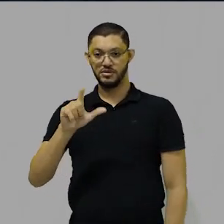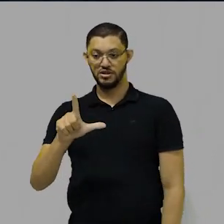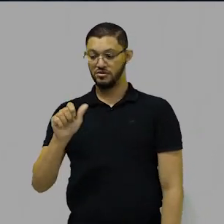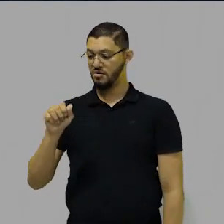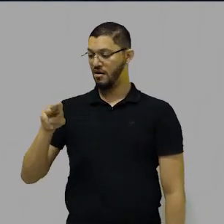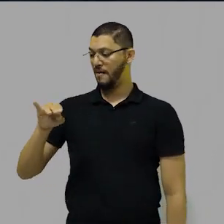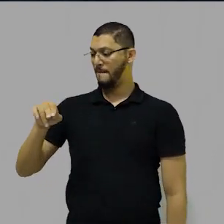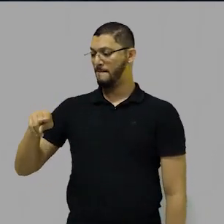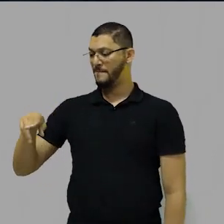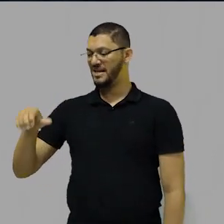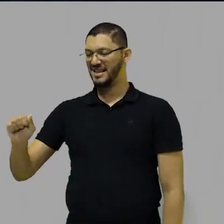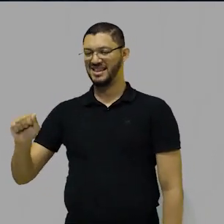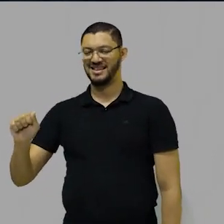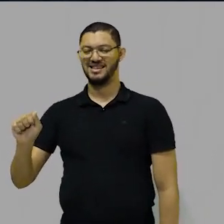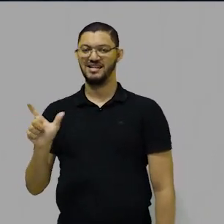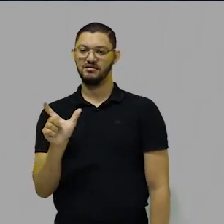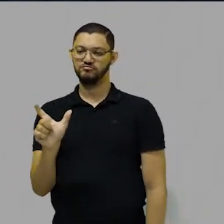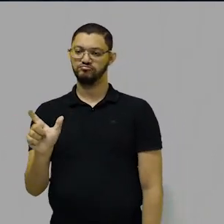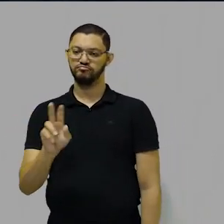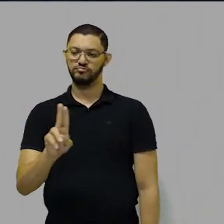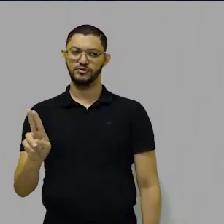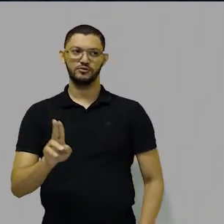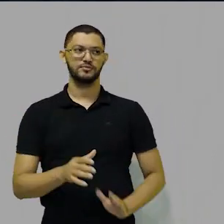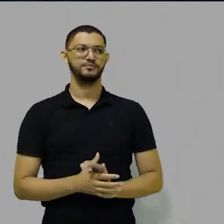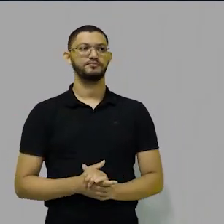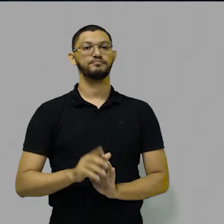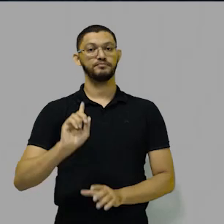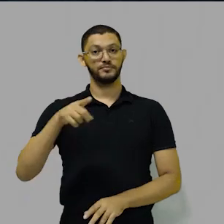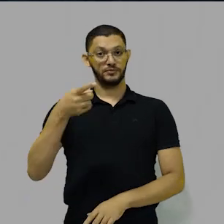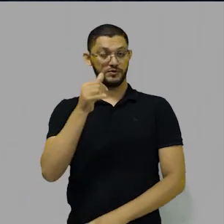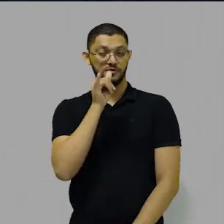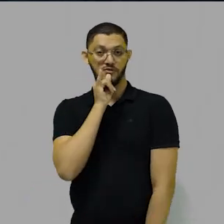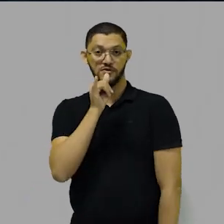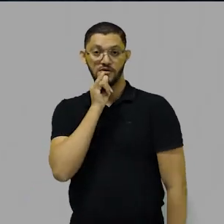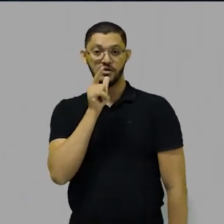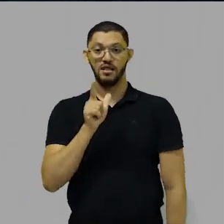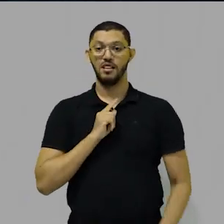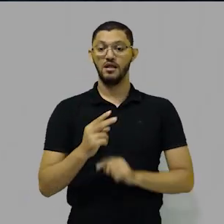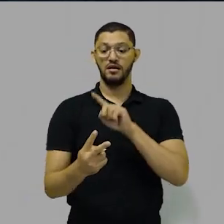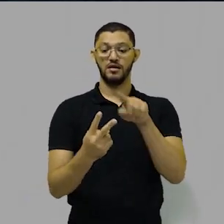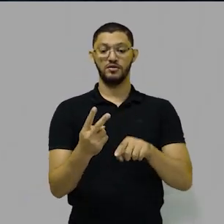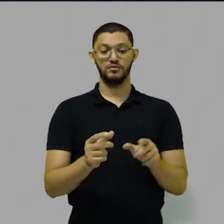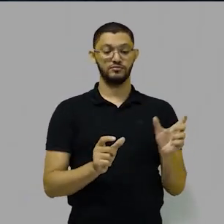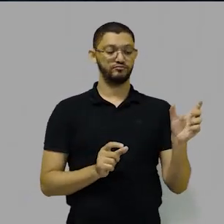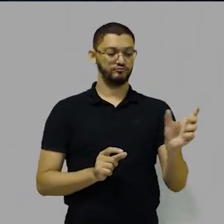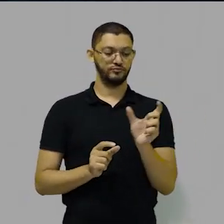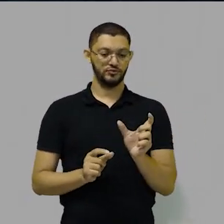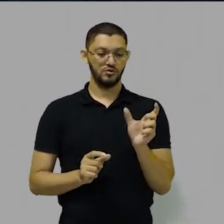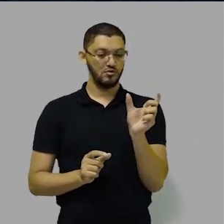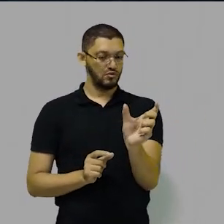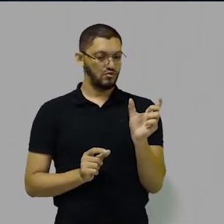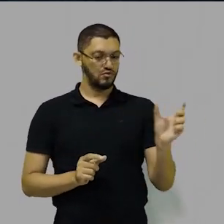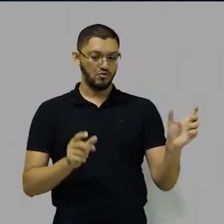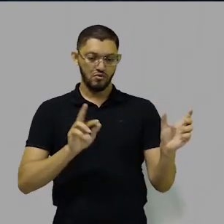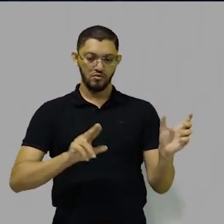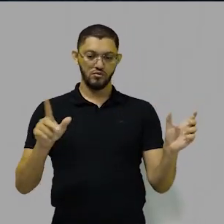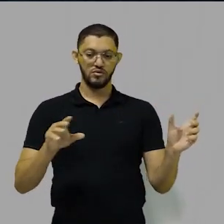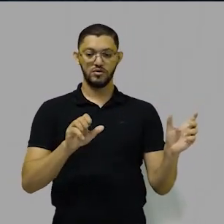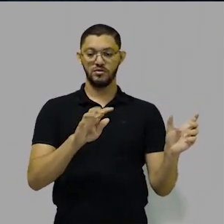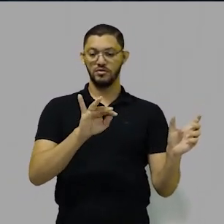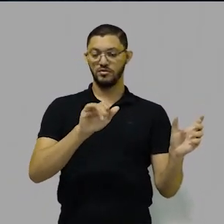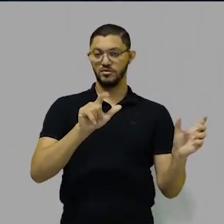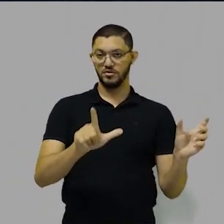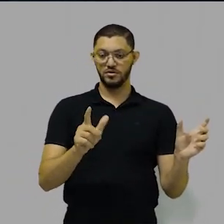dimetilamina ou dimetilamina. Próximo exemplo, agora eu tenho dois radicais diferentes. Ó, eu tenho um grupo